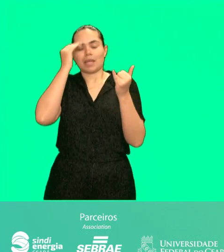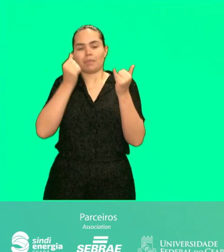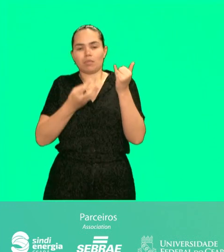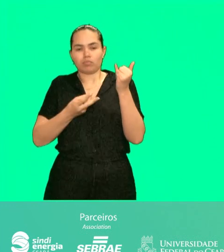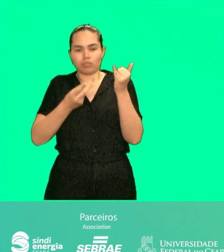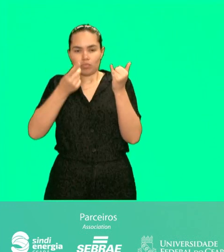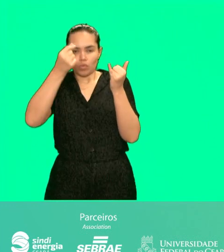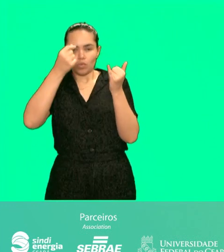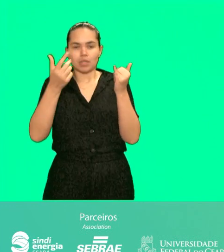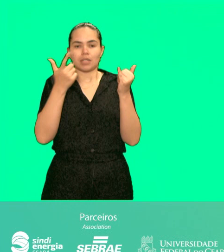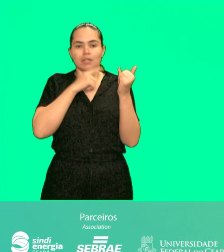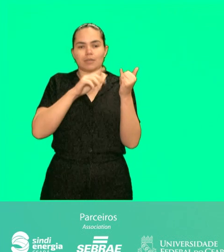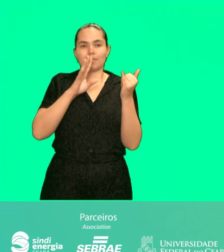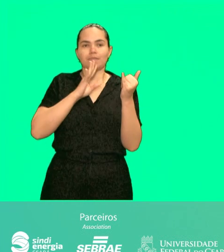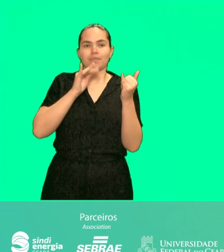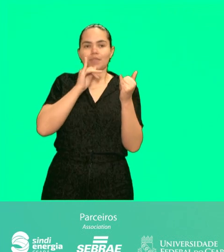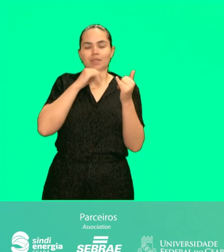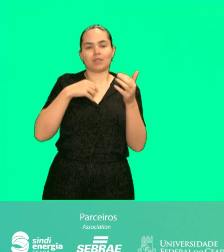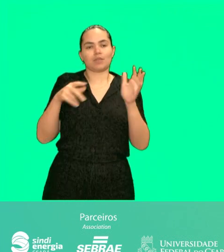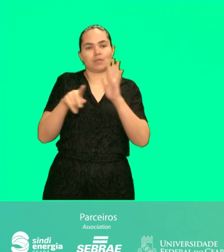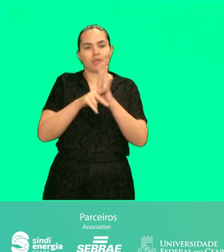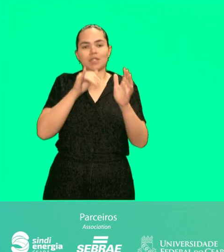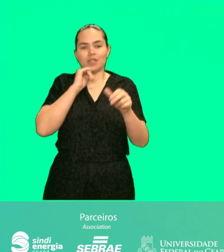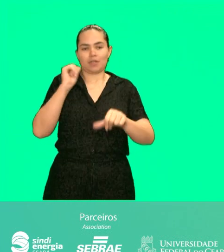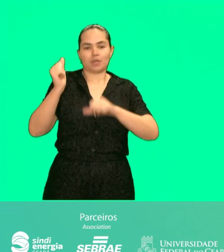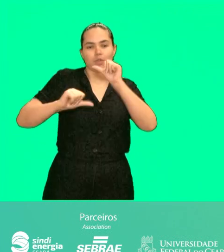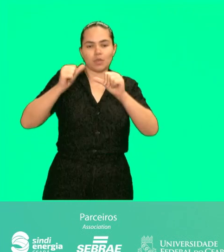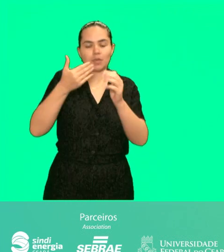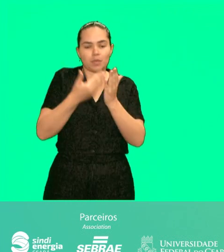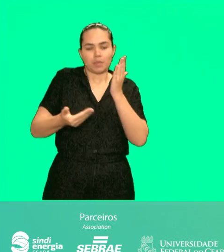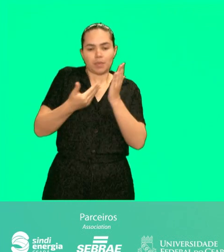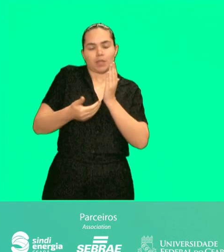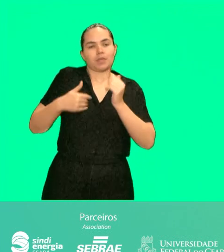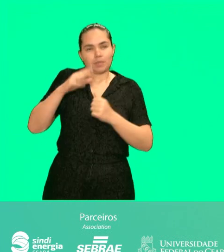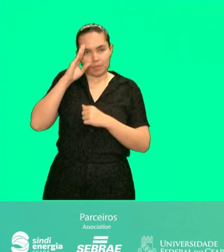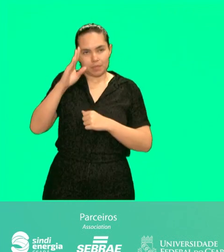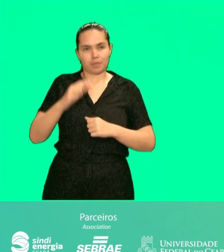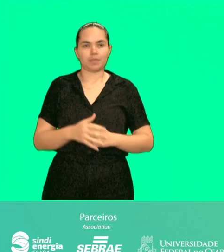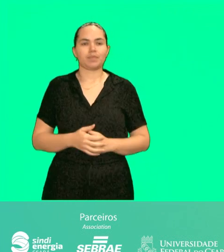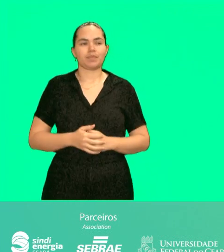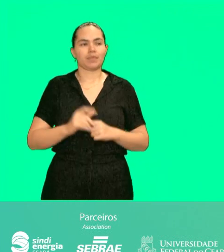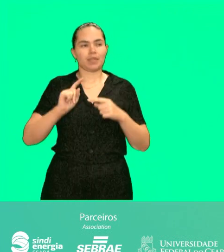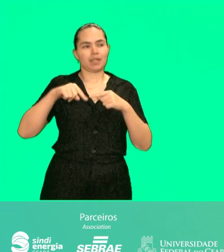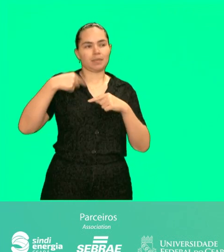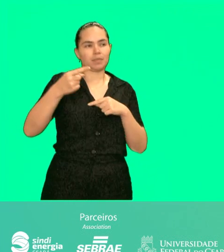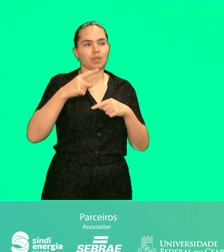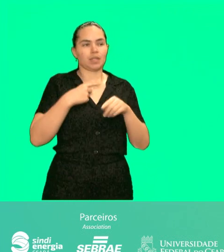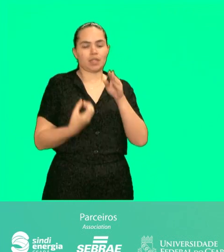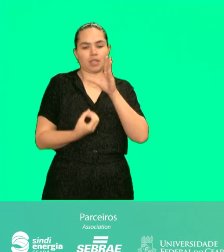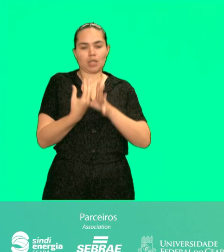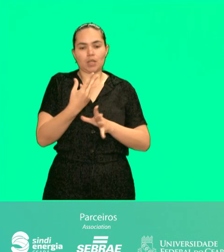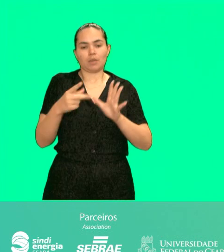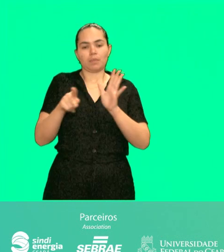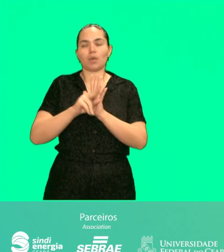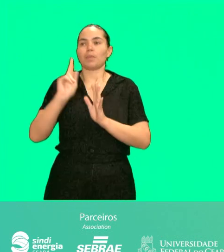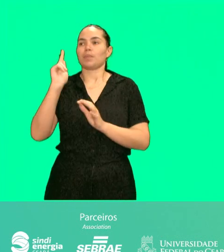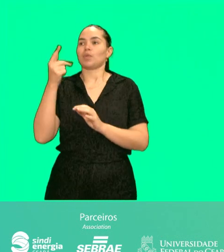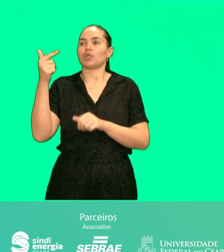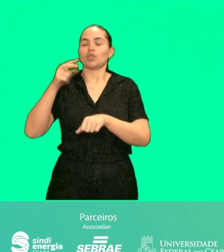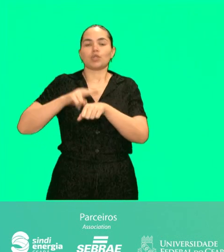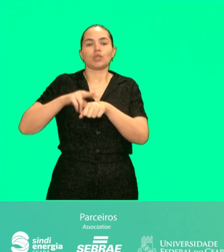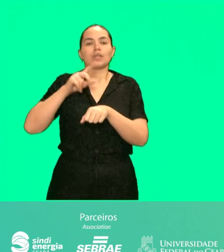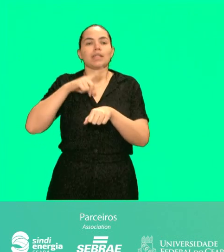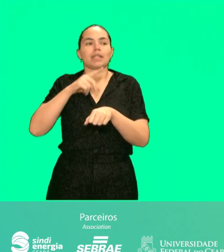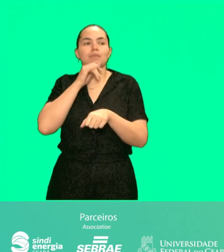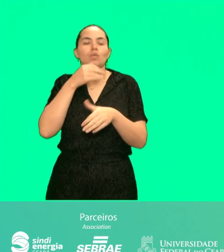vai ter, and with lógico, perdas alternated nos current, you'll transformadores, nos have obviously retificadores. losses in the Depois da aplicação de rectifiers and the hidrogênio, transformers. tipicamente, né,